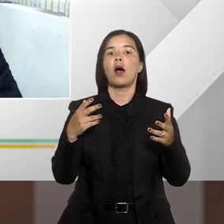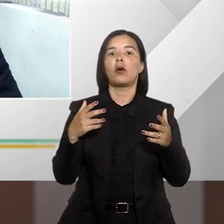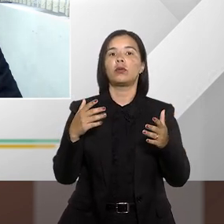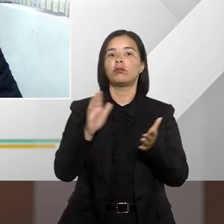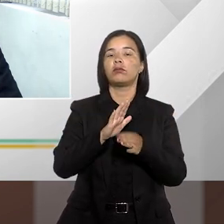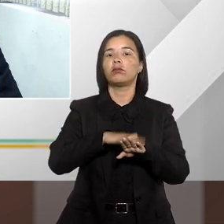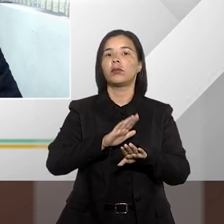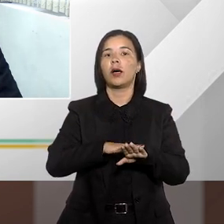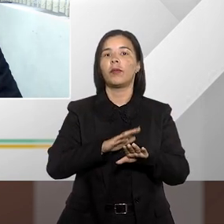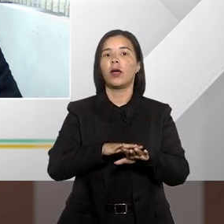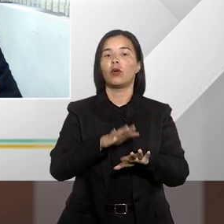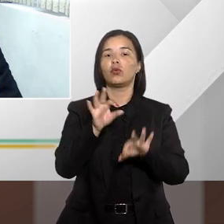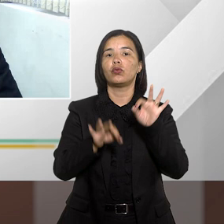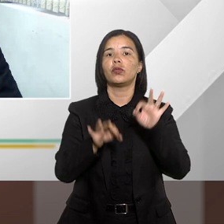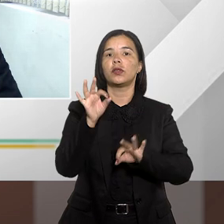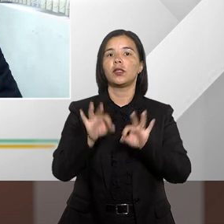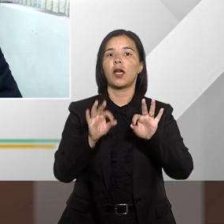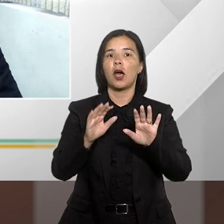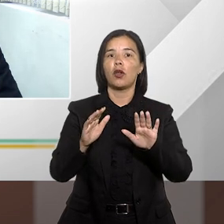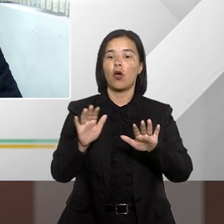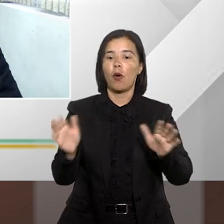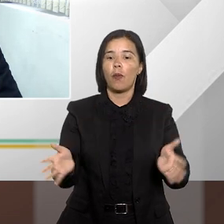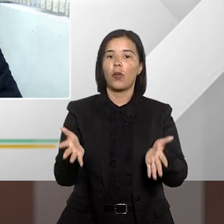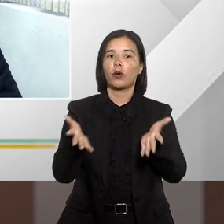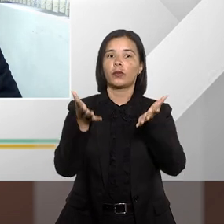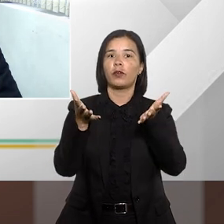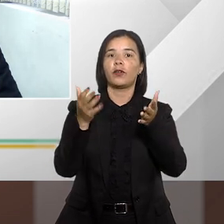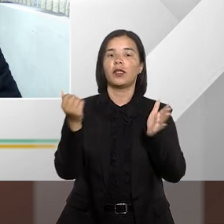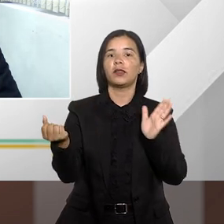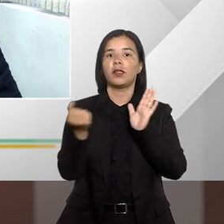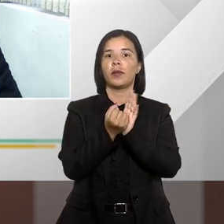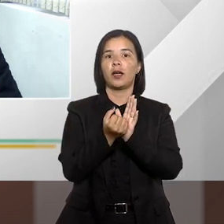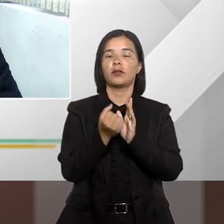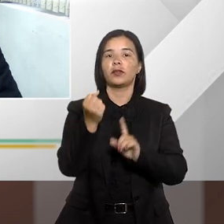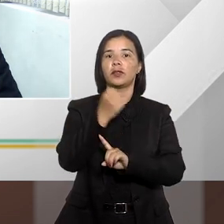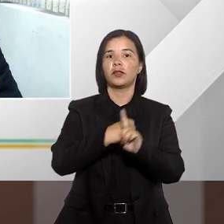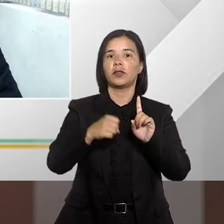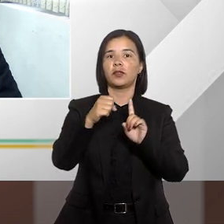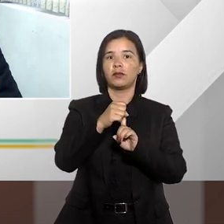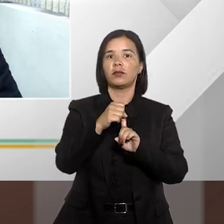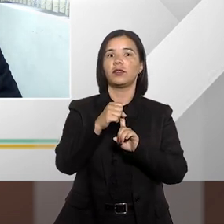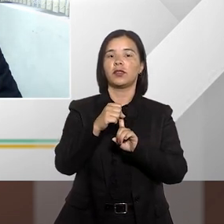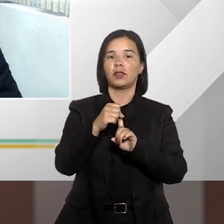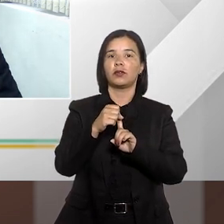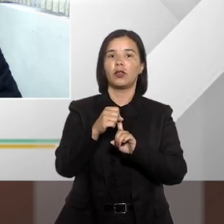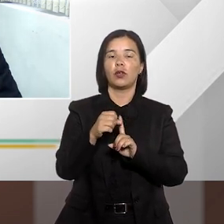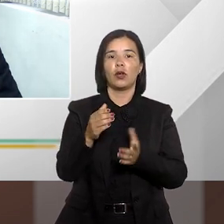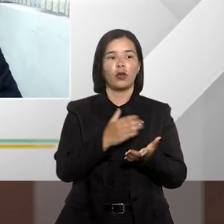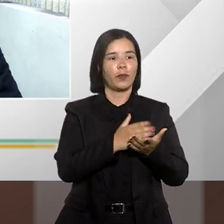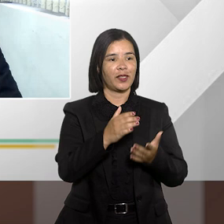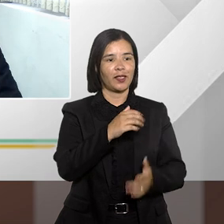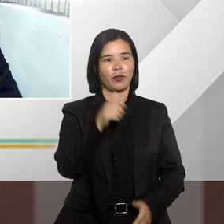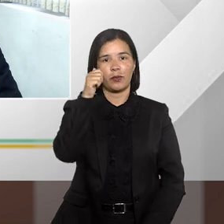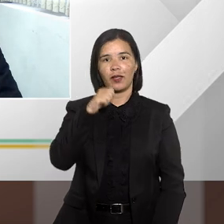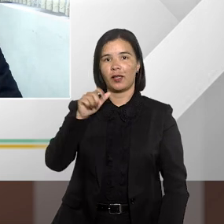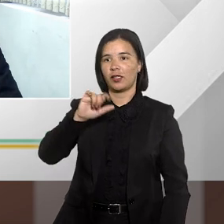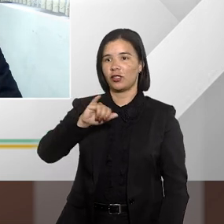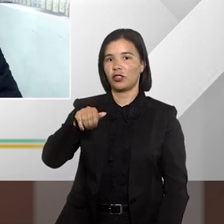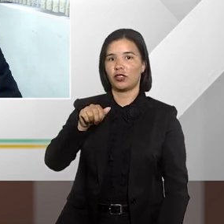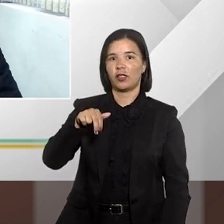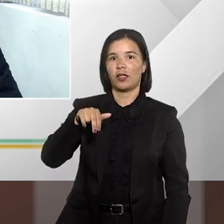Poder Judiciário para promover, digamos assim, esse marco civilizatório no país, começando pela Janaína, por favor?